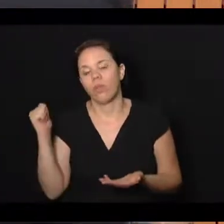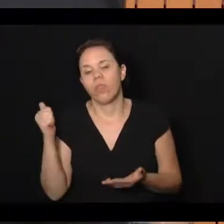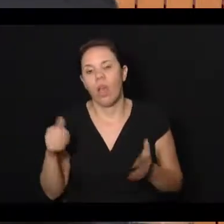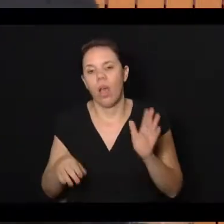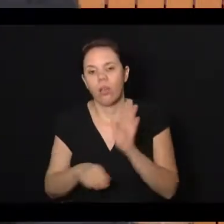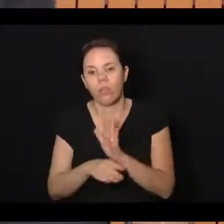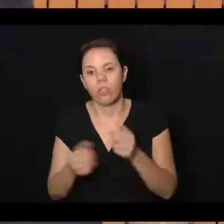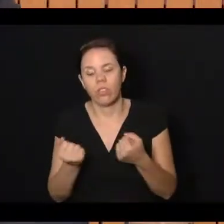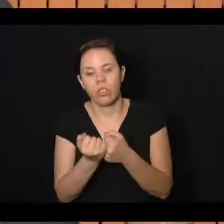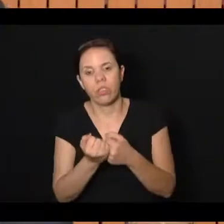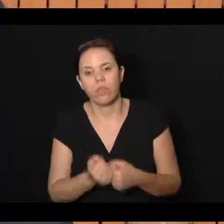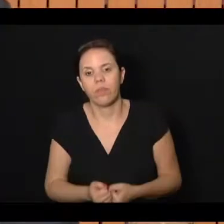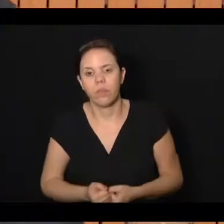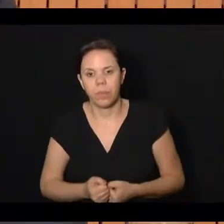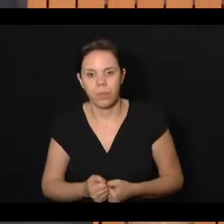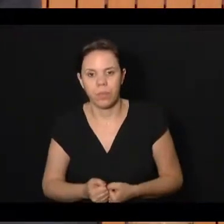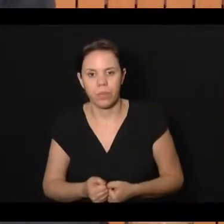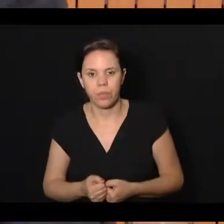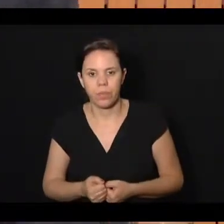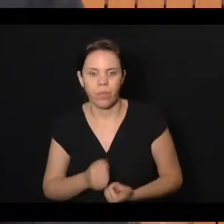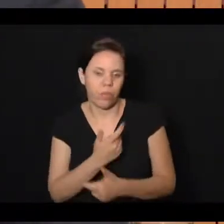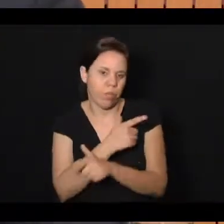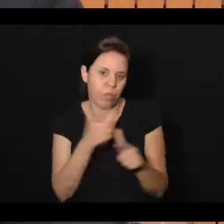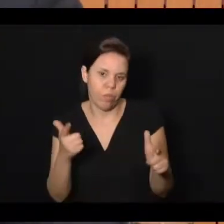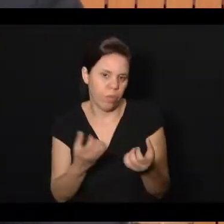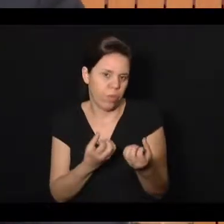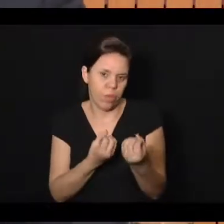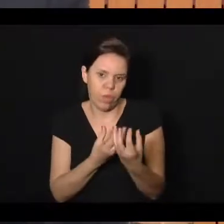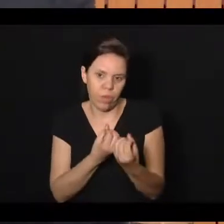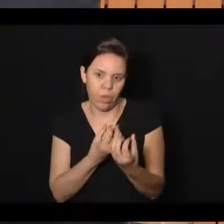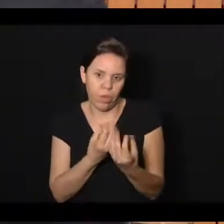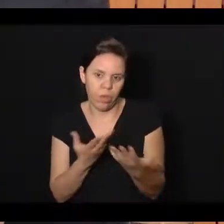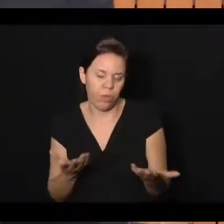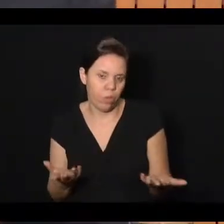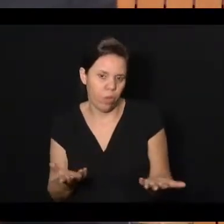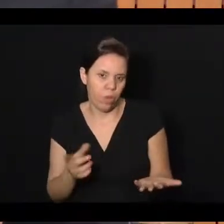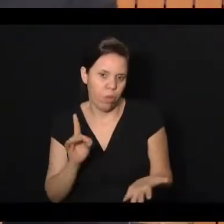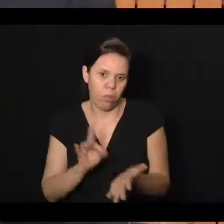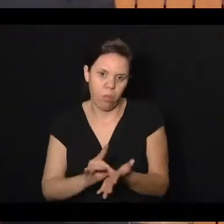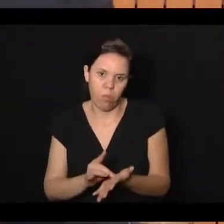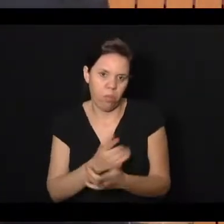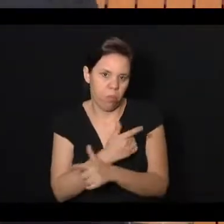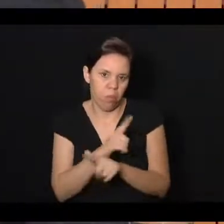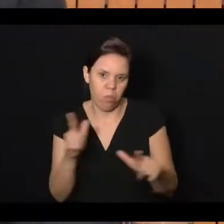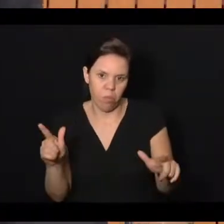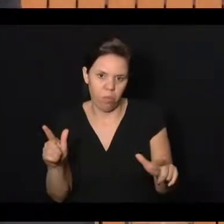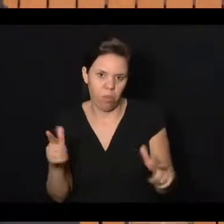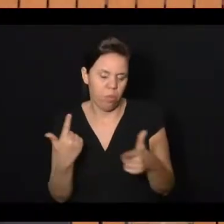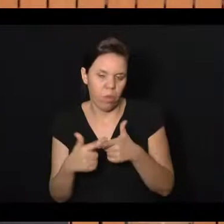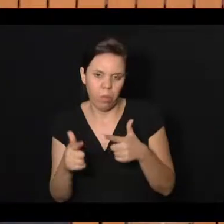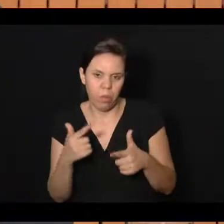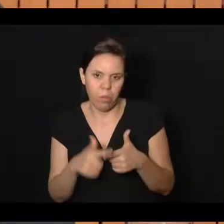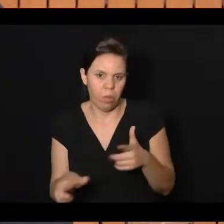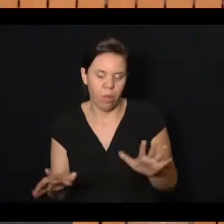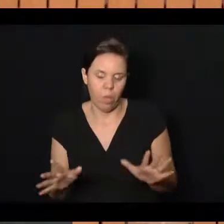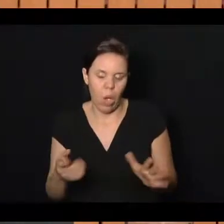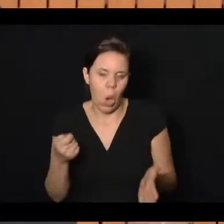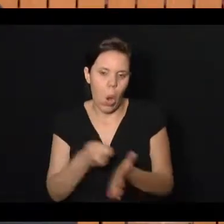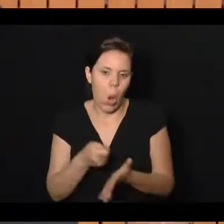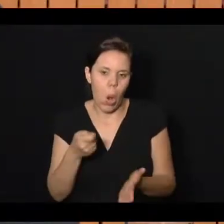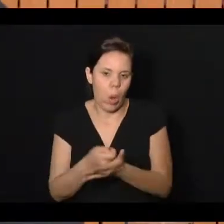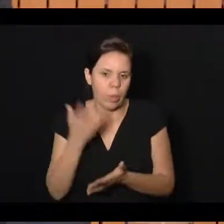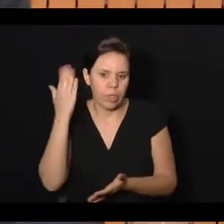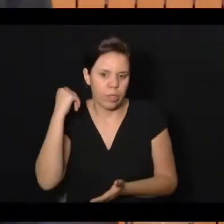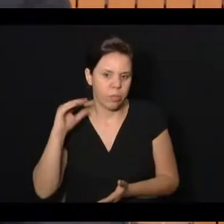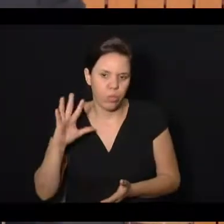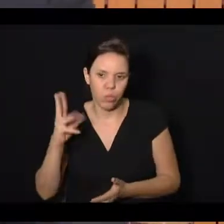em promoção na eventualidade não tiver essa informação de que existe em nós também aqui nós vamos ter uma obrigação de saber